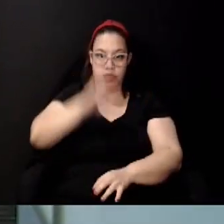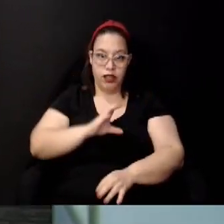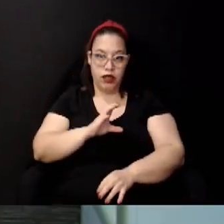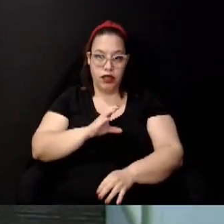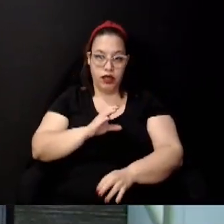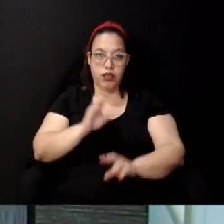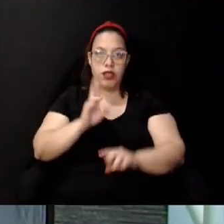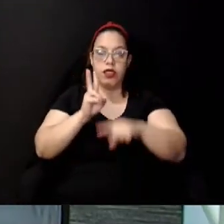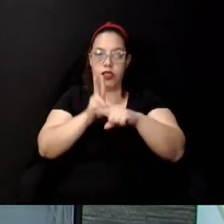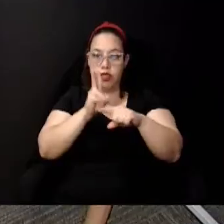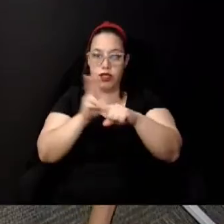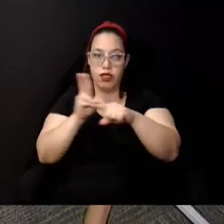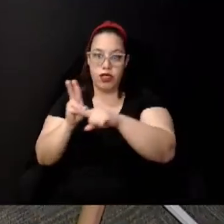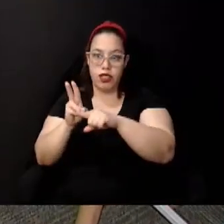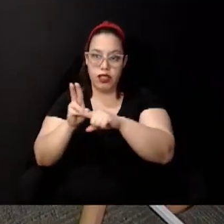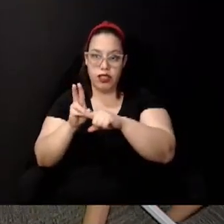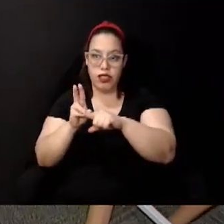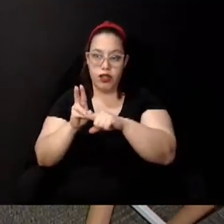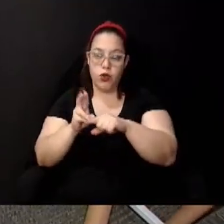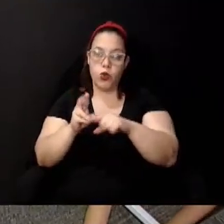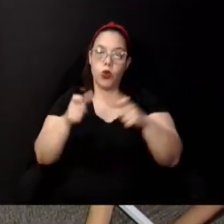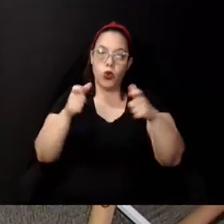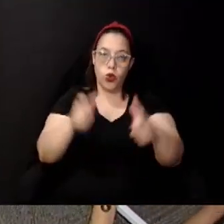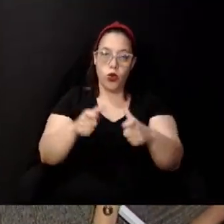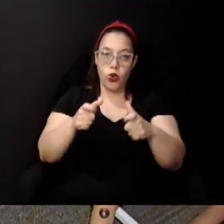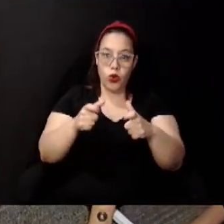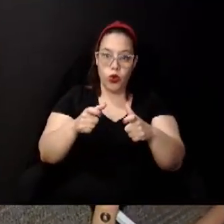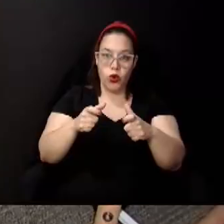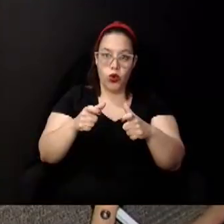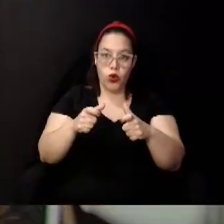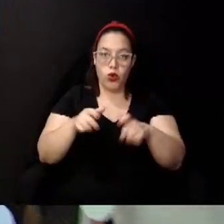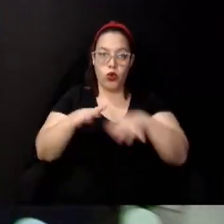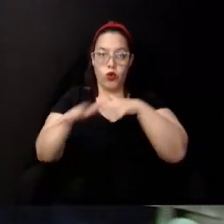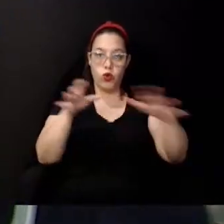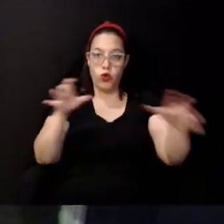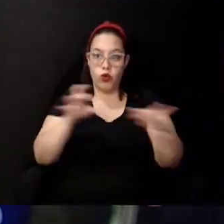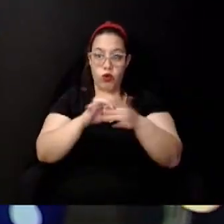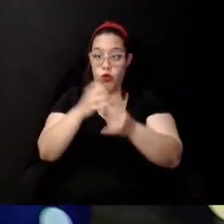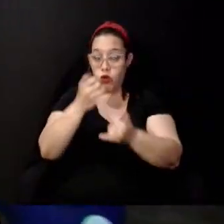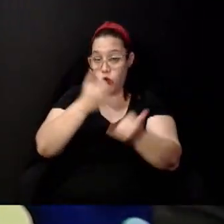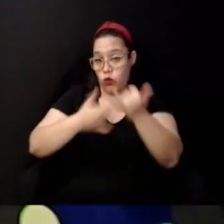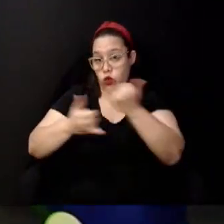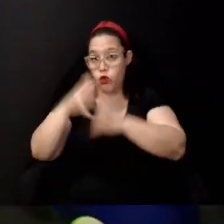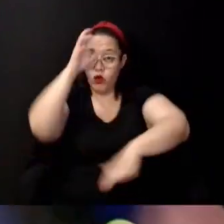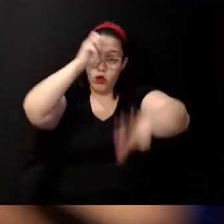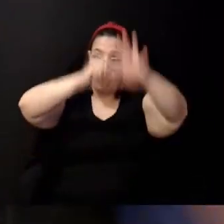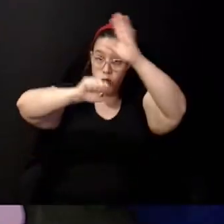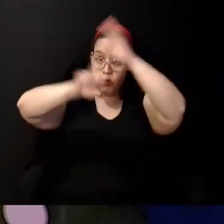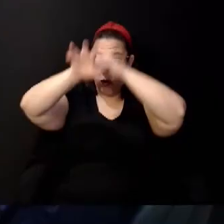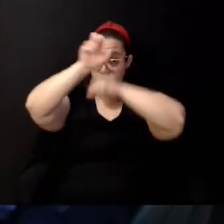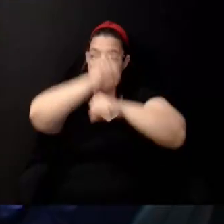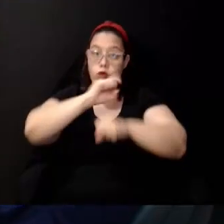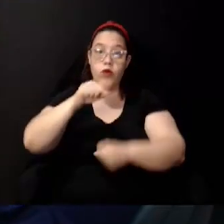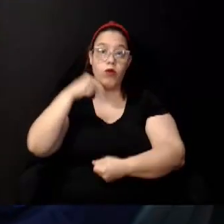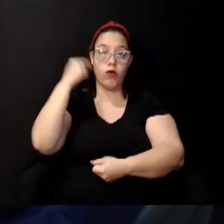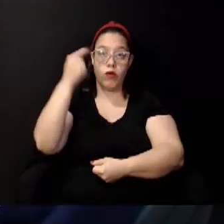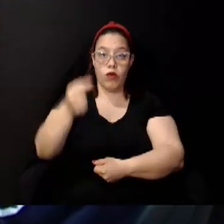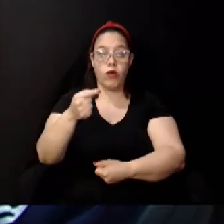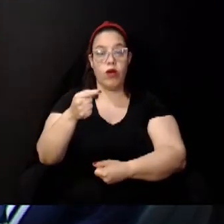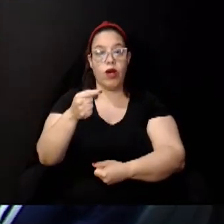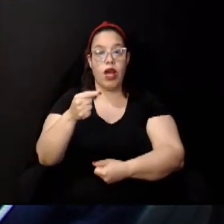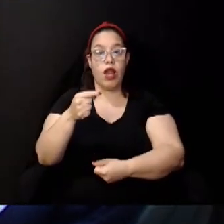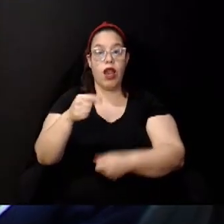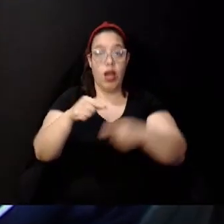com o patrimônio público. Um momento que une diversão e aprendizado além da sala de aula. Eu acho de